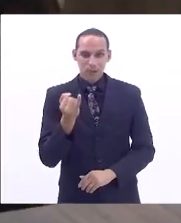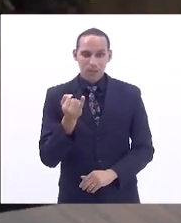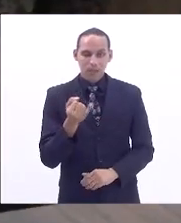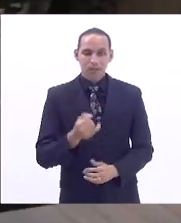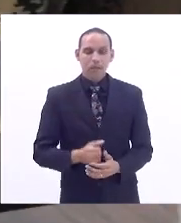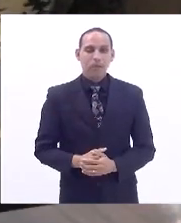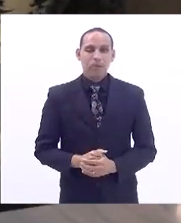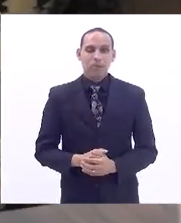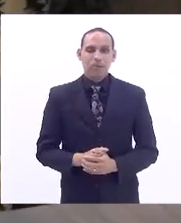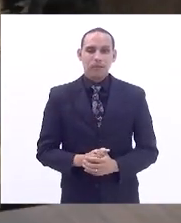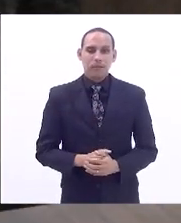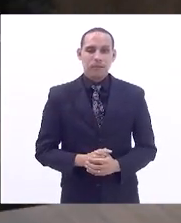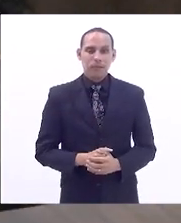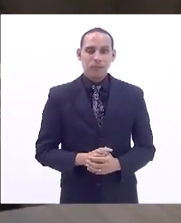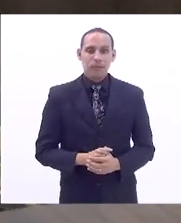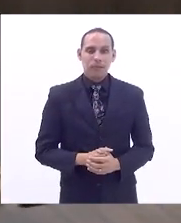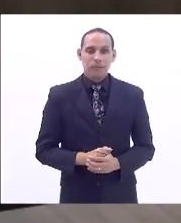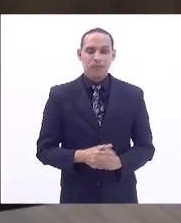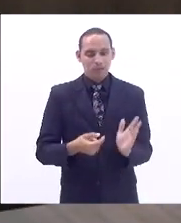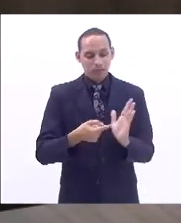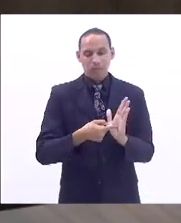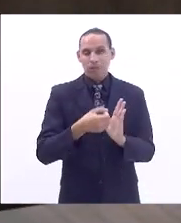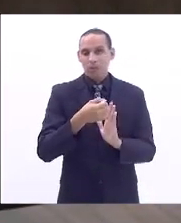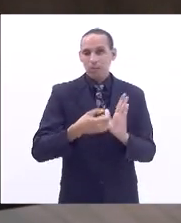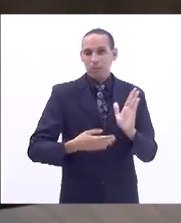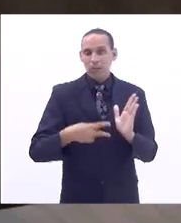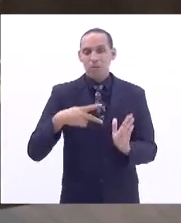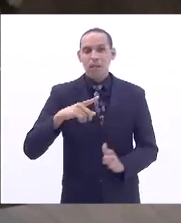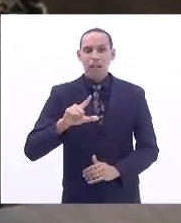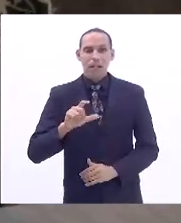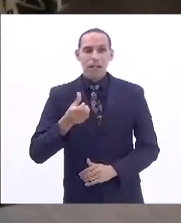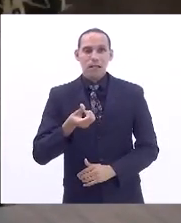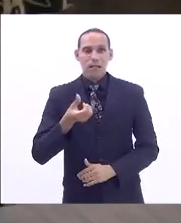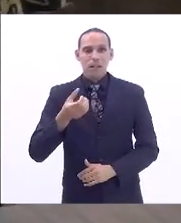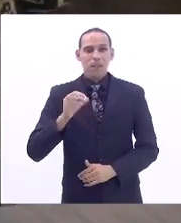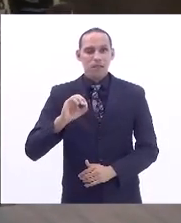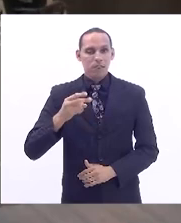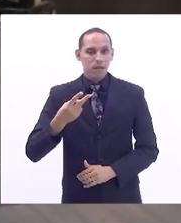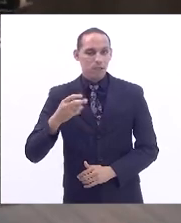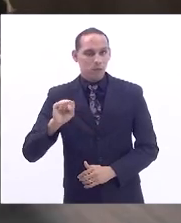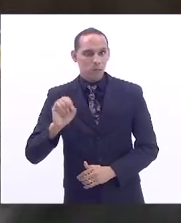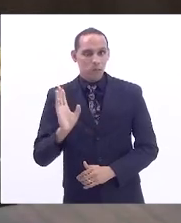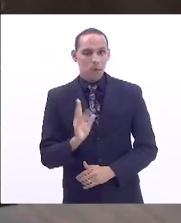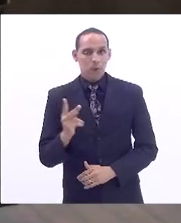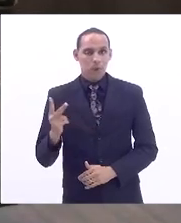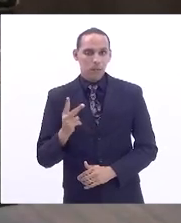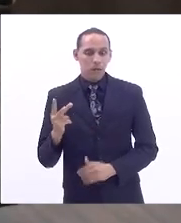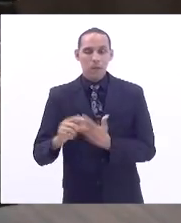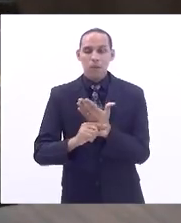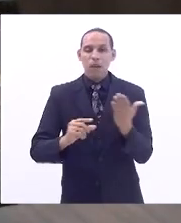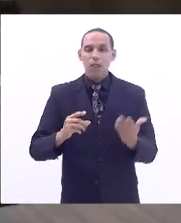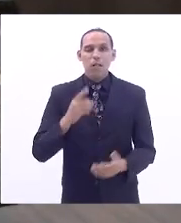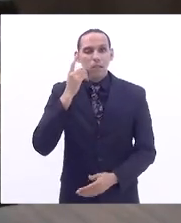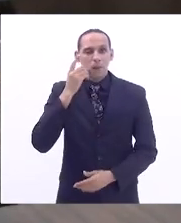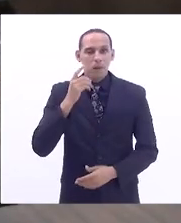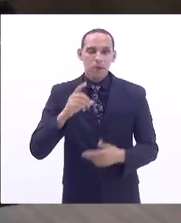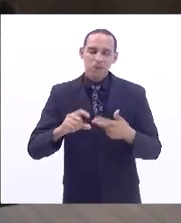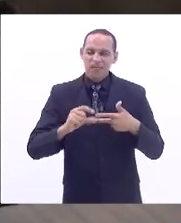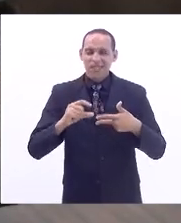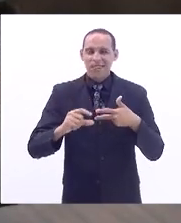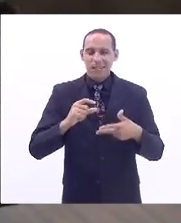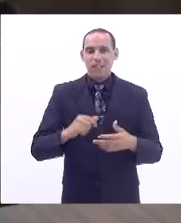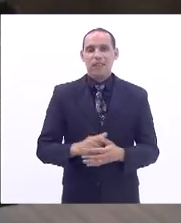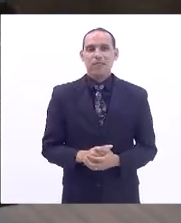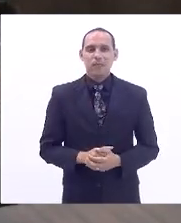justiça sobre o projecto de lei 6.028 de 22 de autoria do Poder